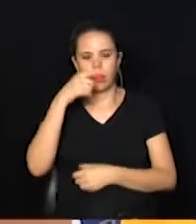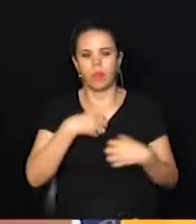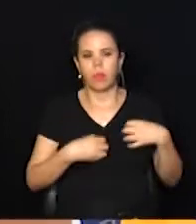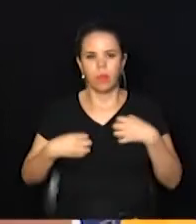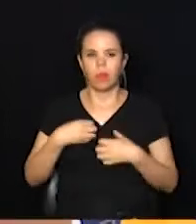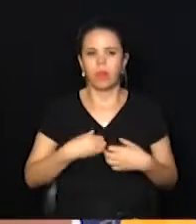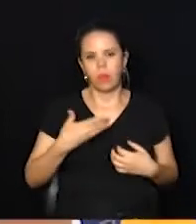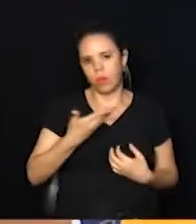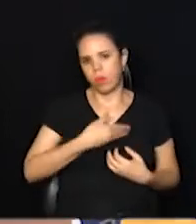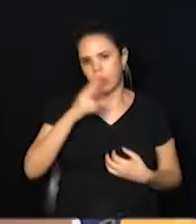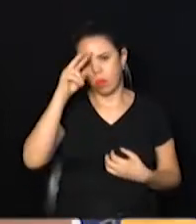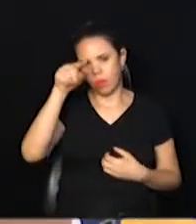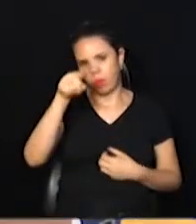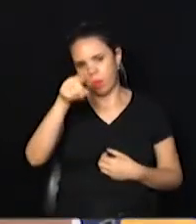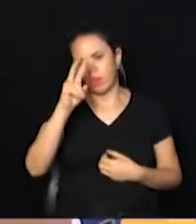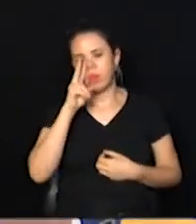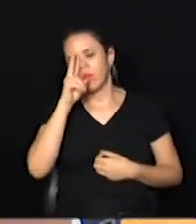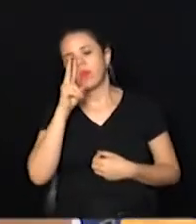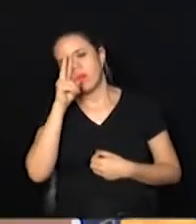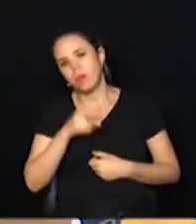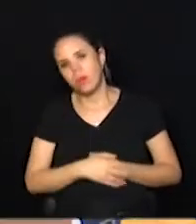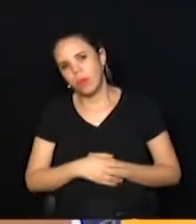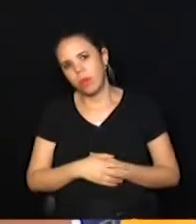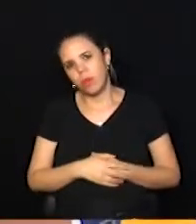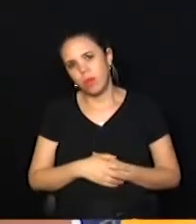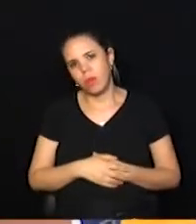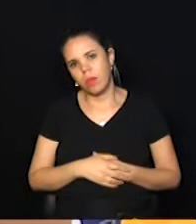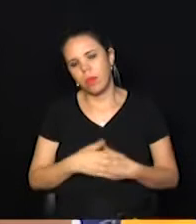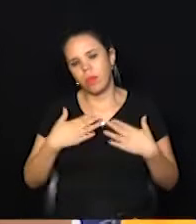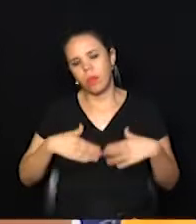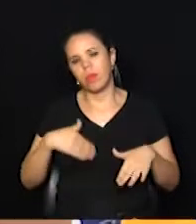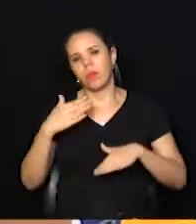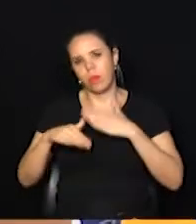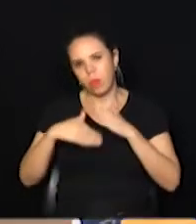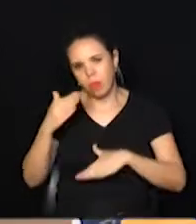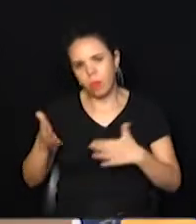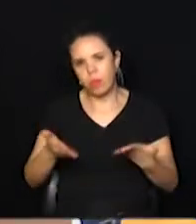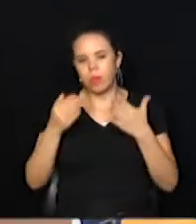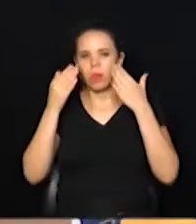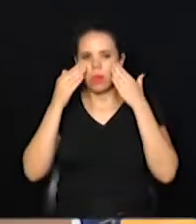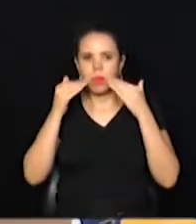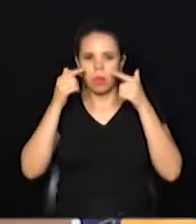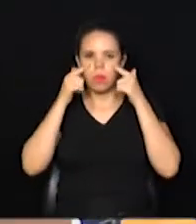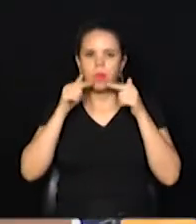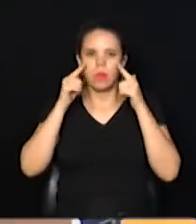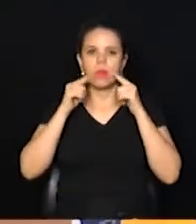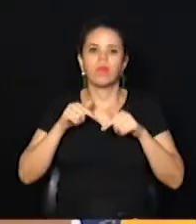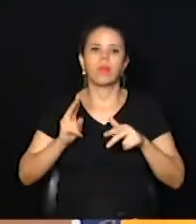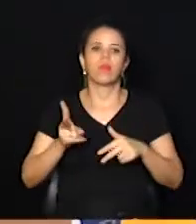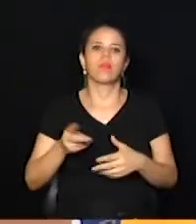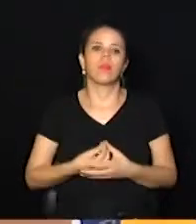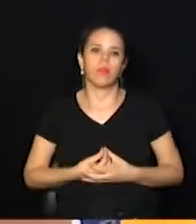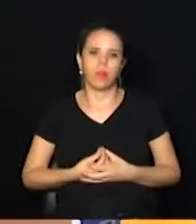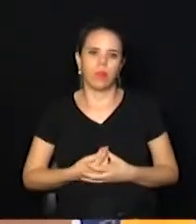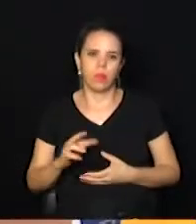lembro de você, da sua força. Nos levantamos devagar, erguemos o rosto, enxugamos as lágrimas e seguimos.